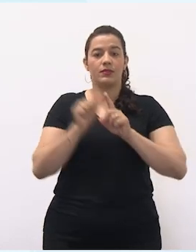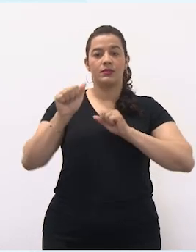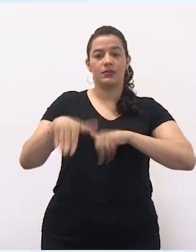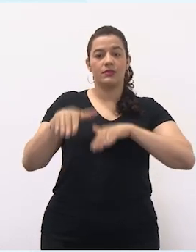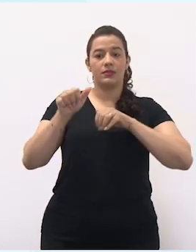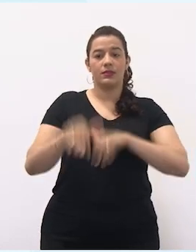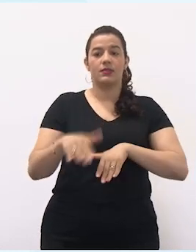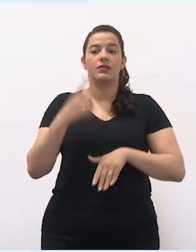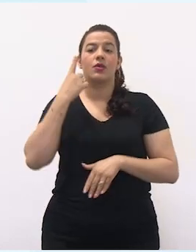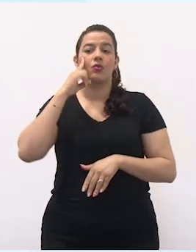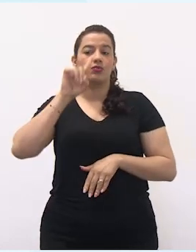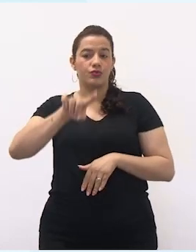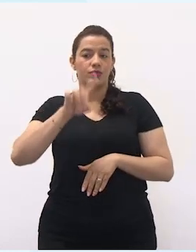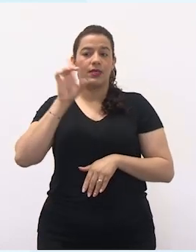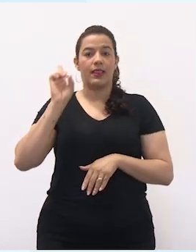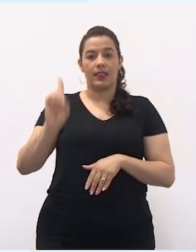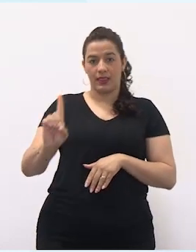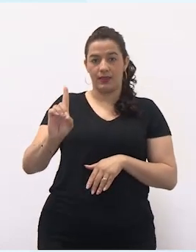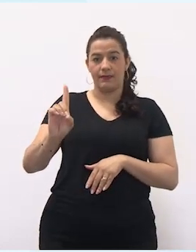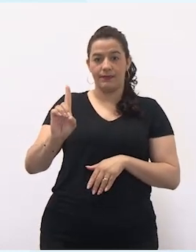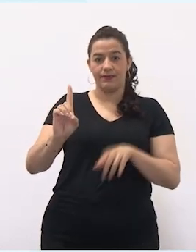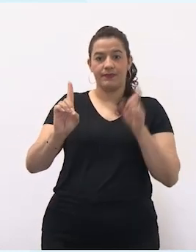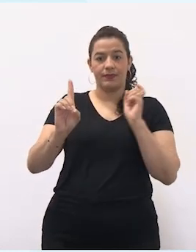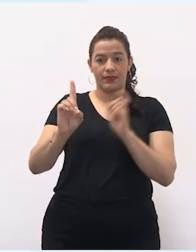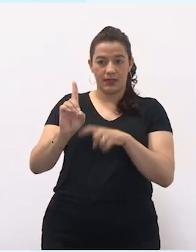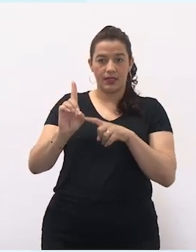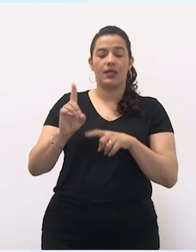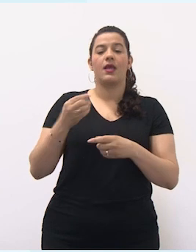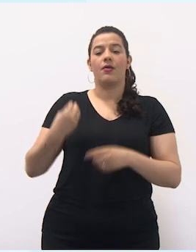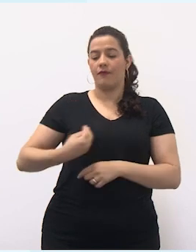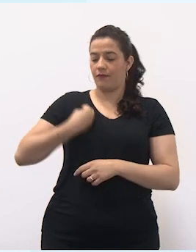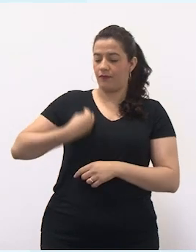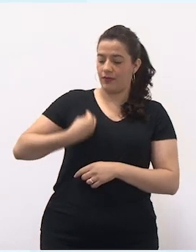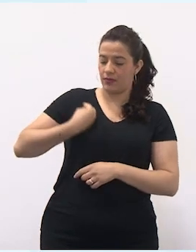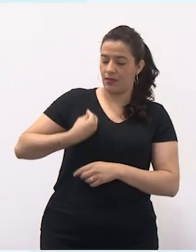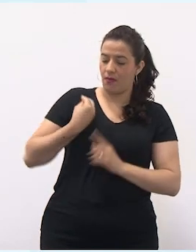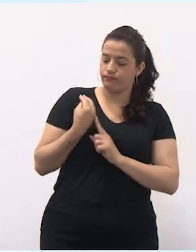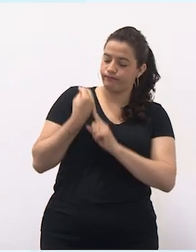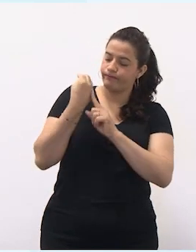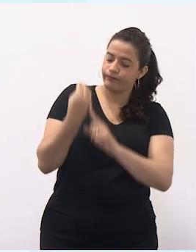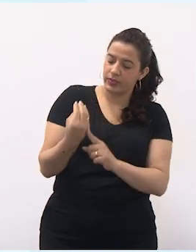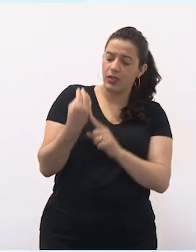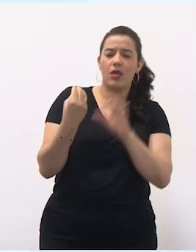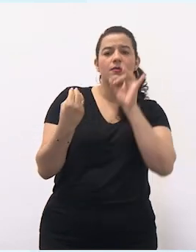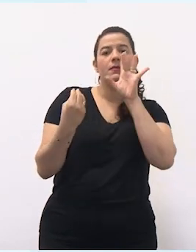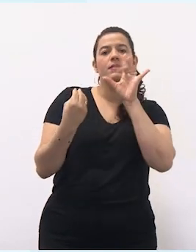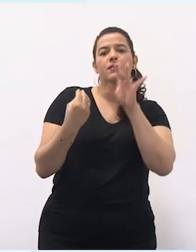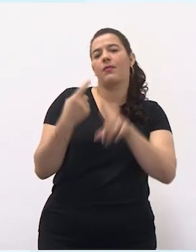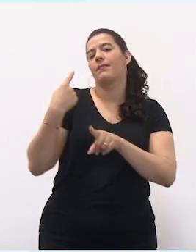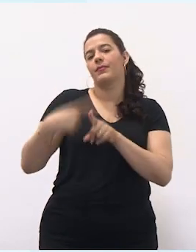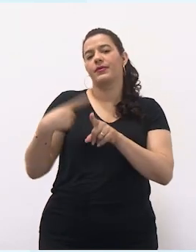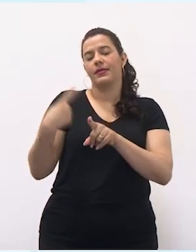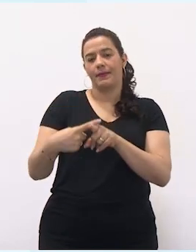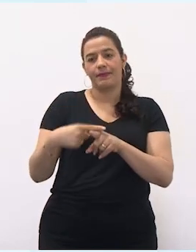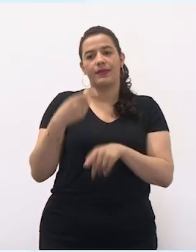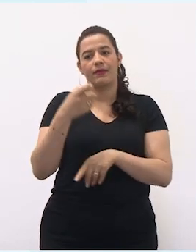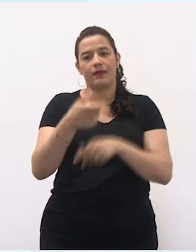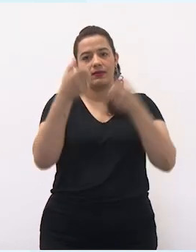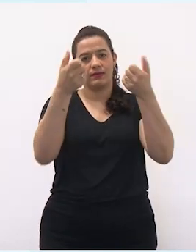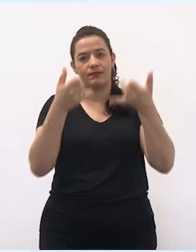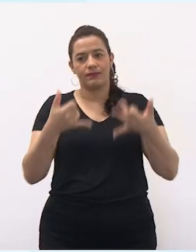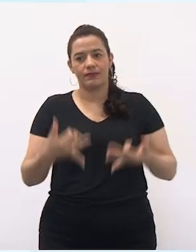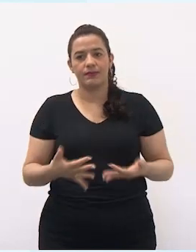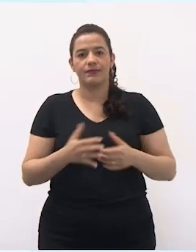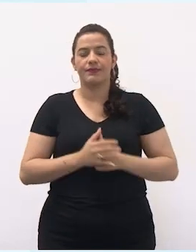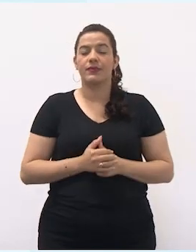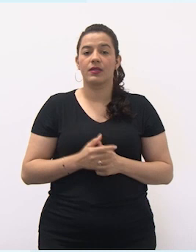dia D, que é o dia da valorização da vida, ou o dia que a gente batizou de Dia da Vida. Por quê? Como a